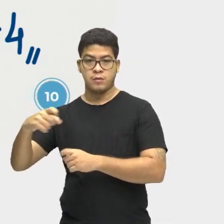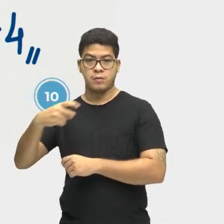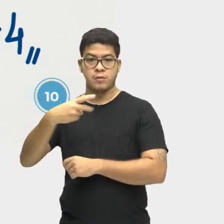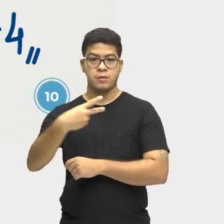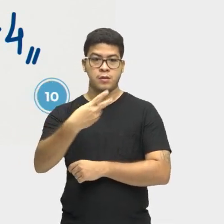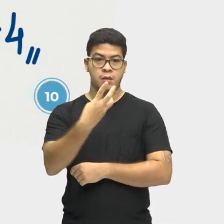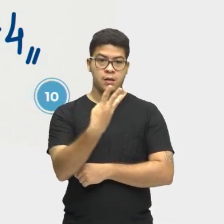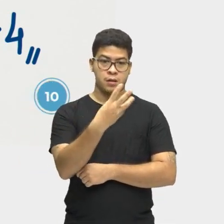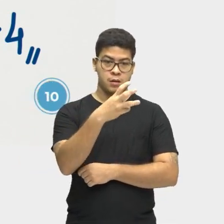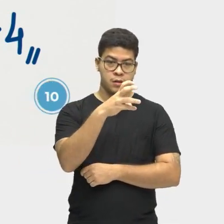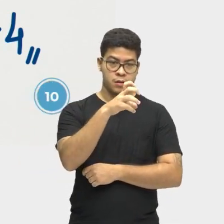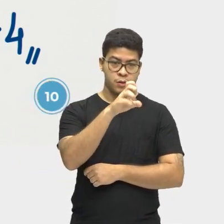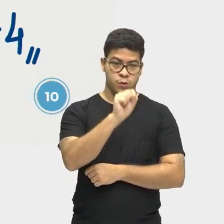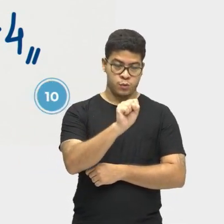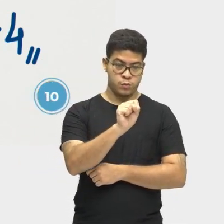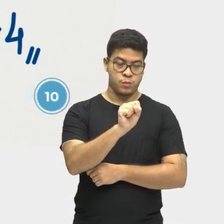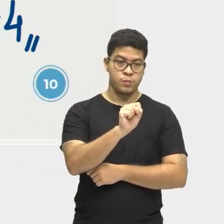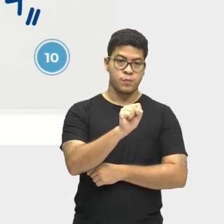38.